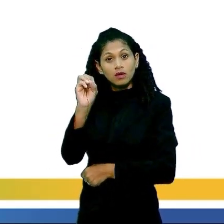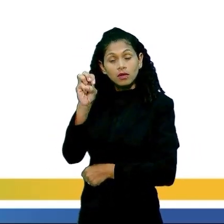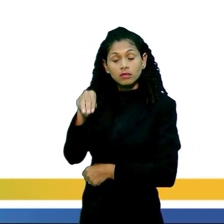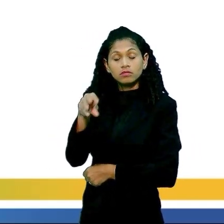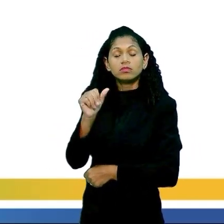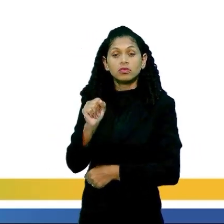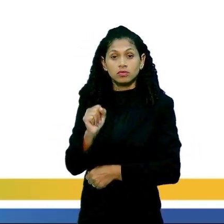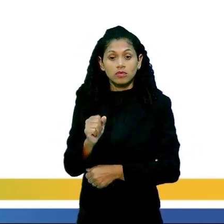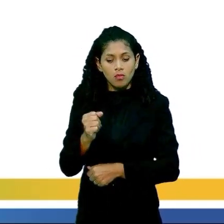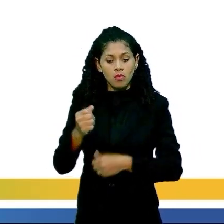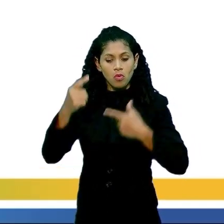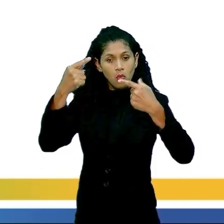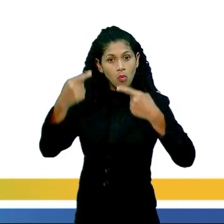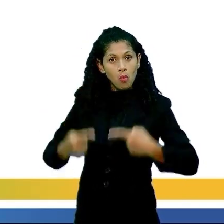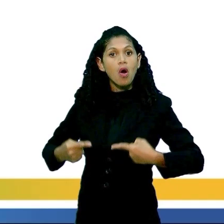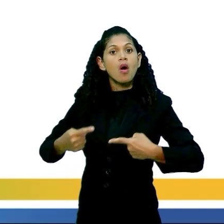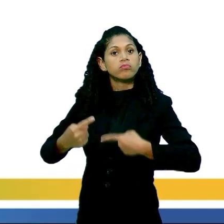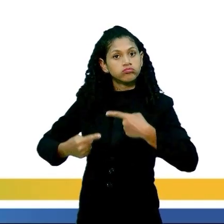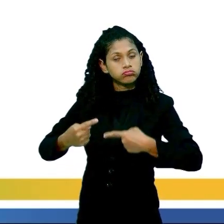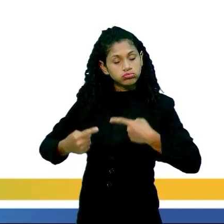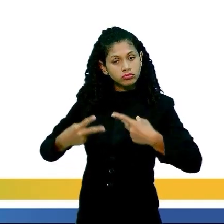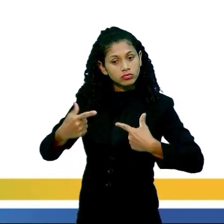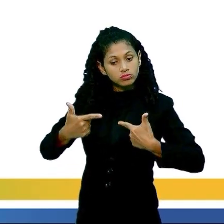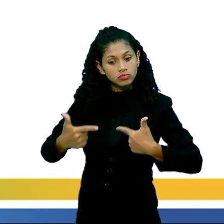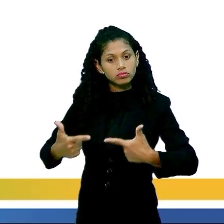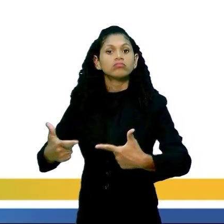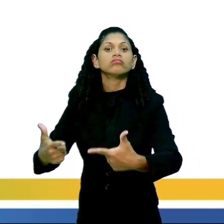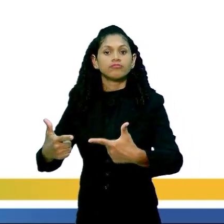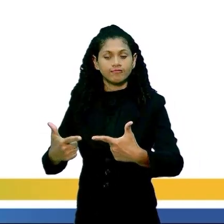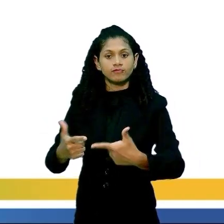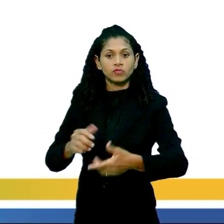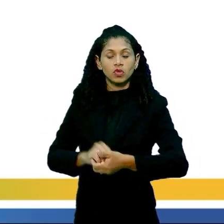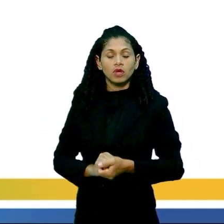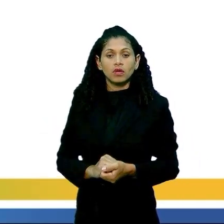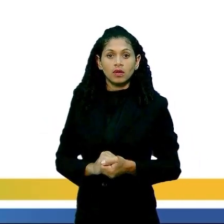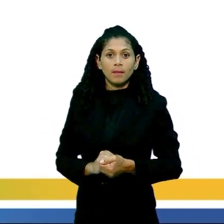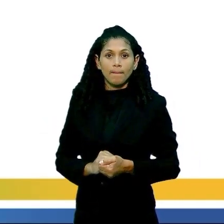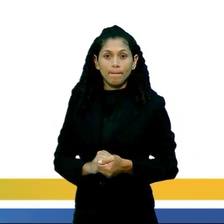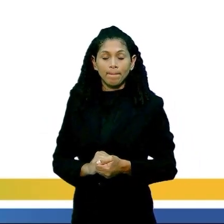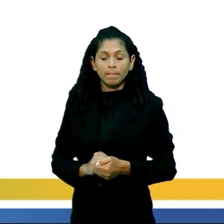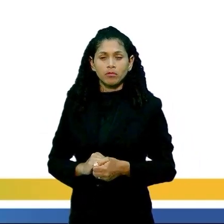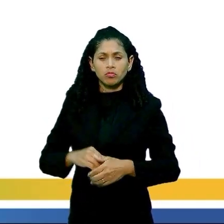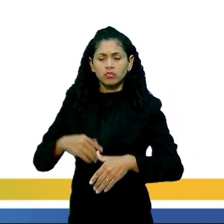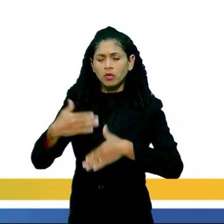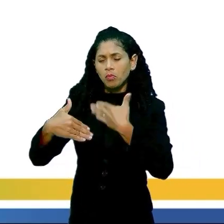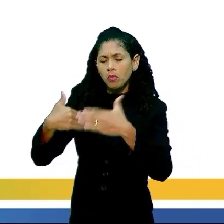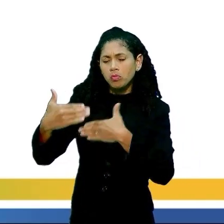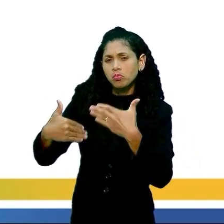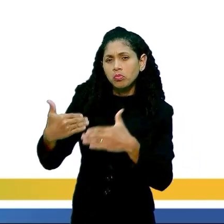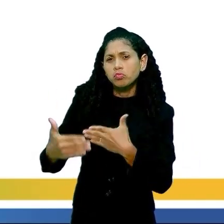treinamento, acrescentando numeração nos quadrados a serem pulados. Com o passar do tempo, a brincadeira se